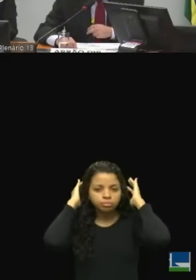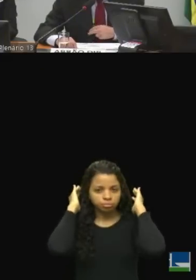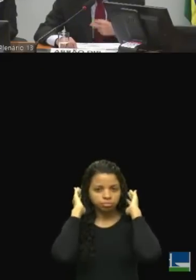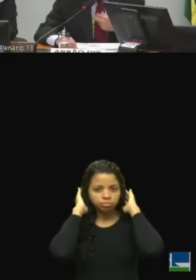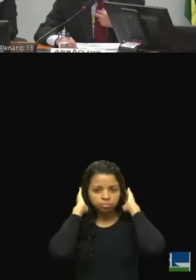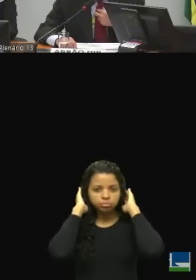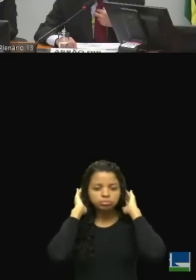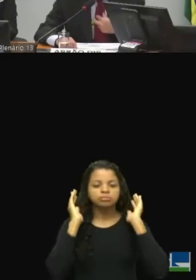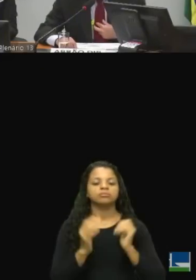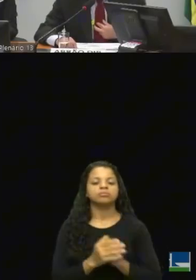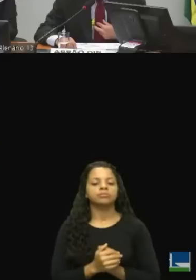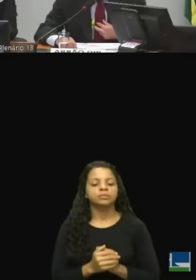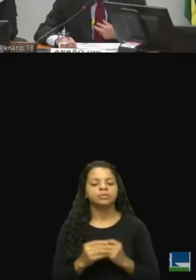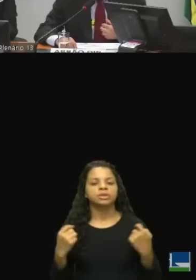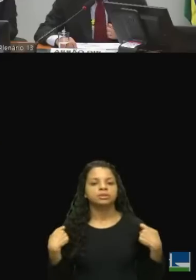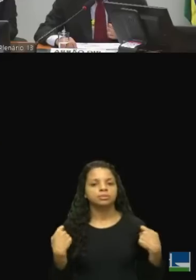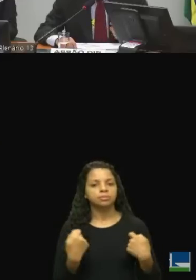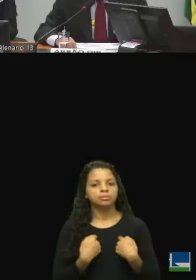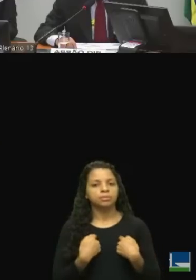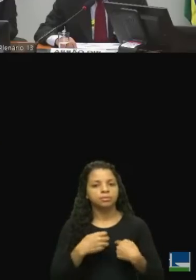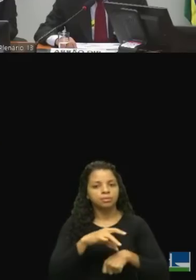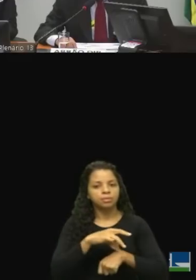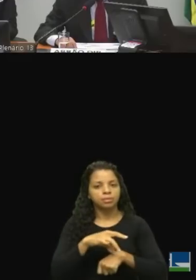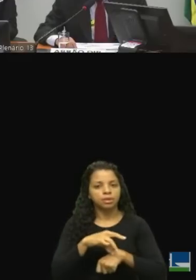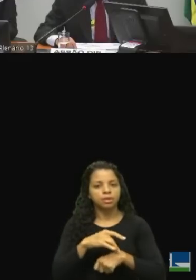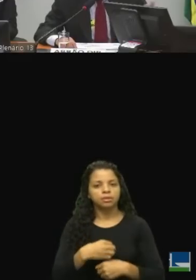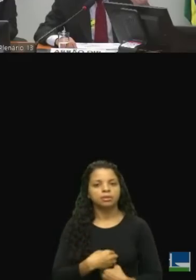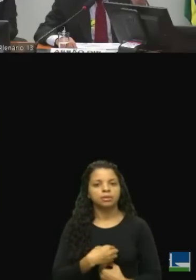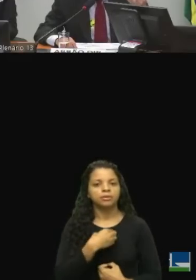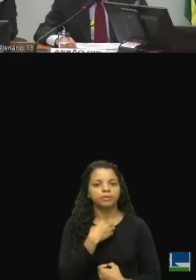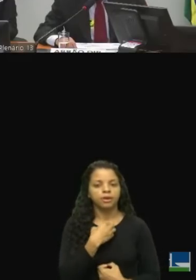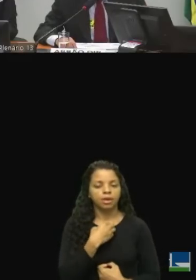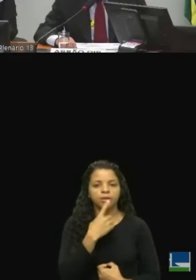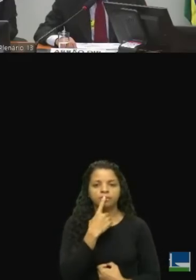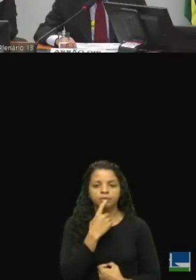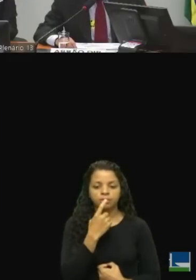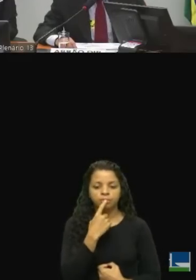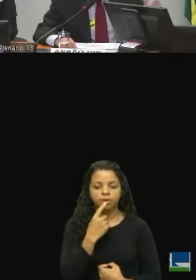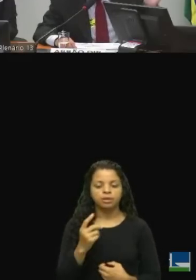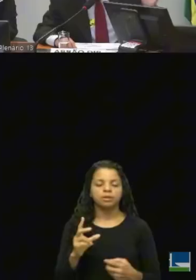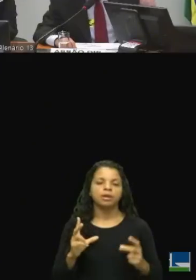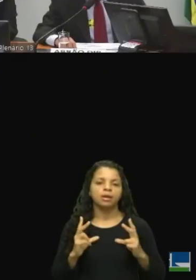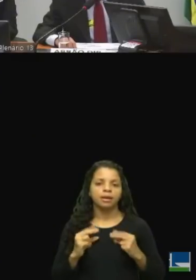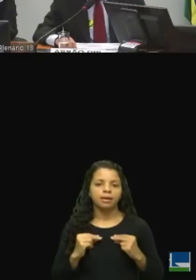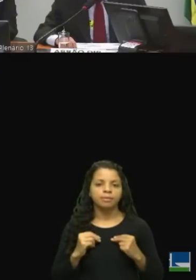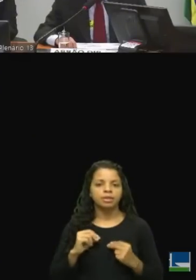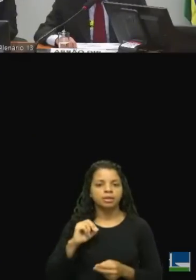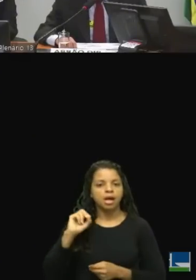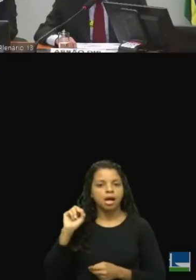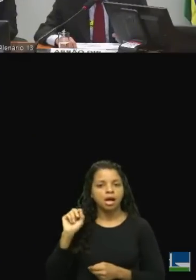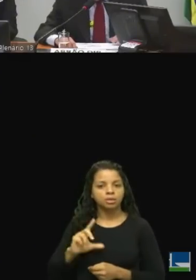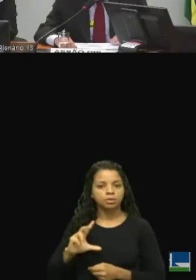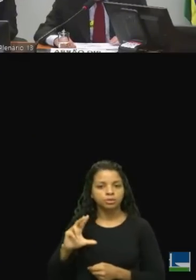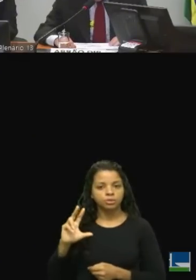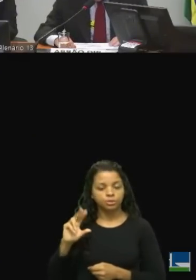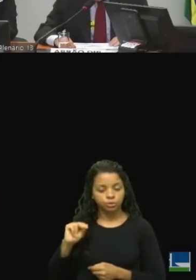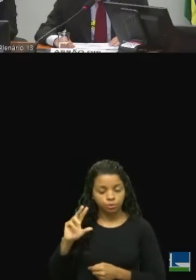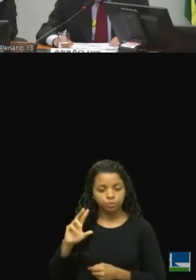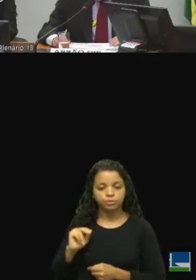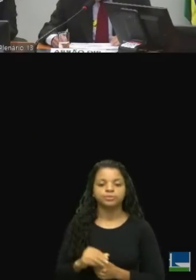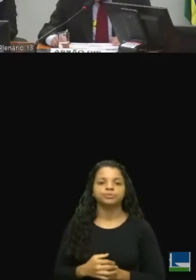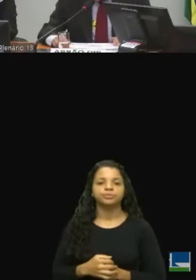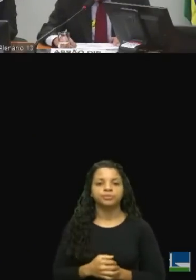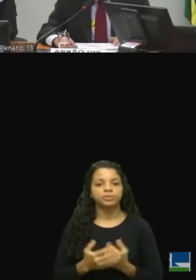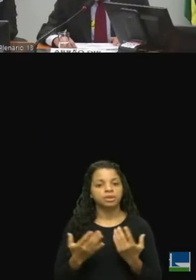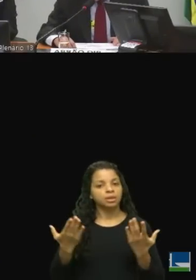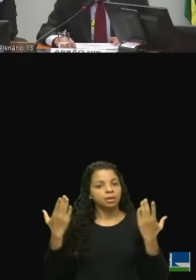paletó preto, uma gravata vermelha e uma camisa azul, ao fundo um painel branco, onde estou próximo à bandeira do